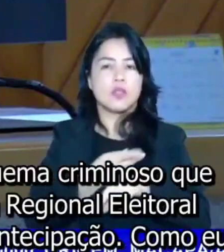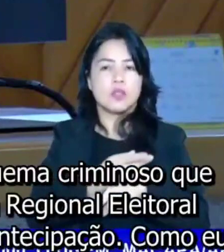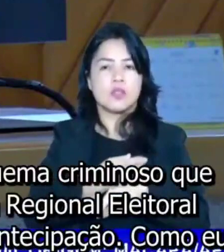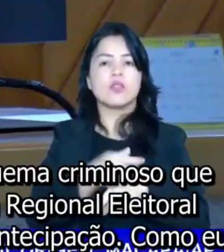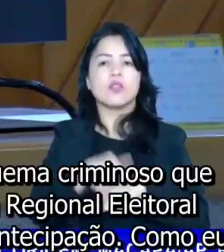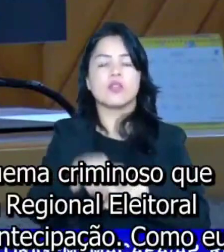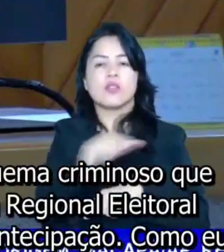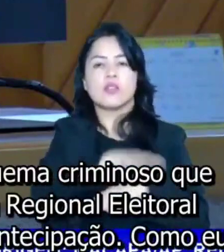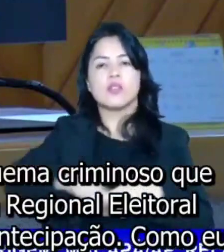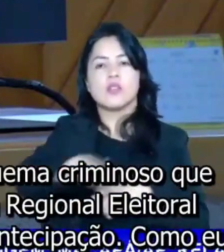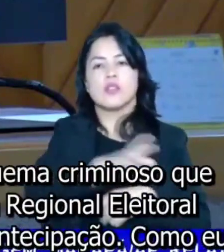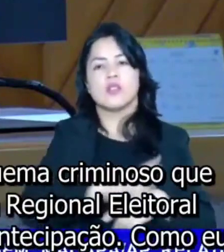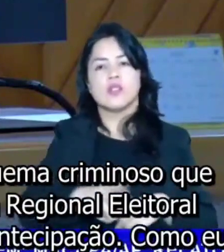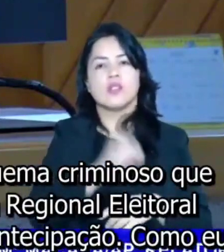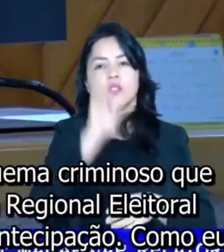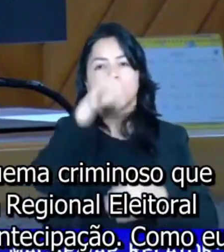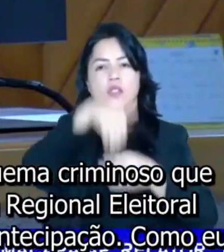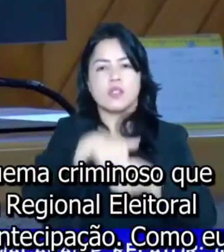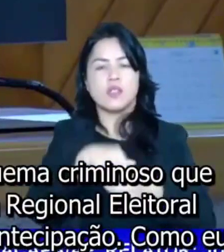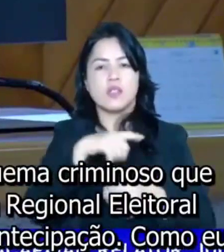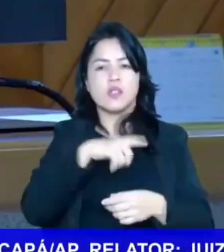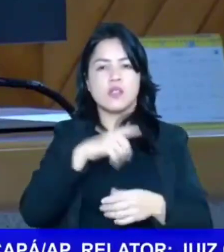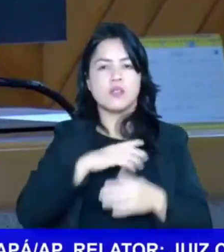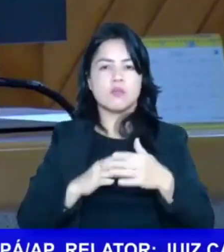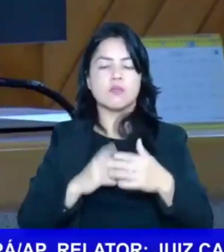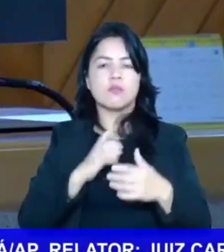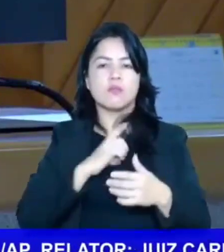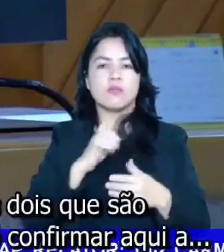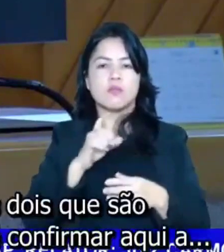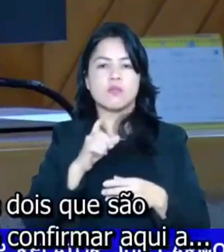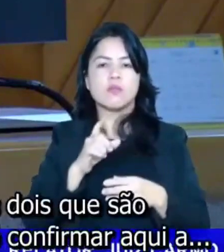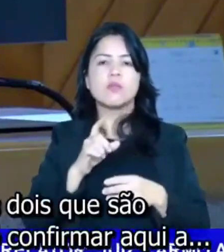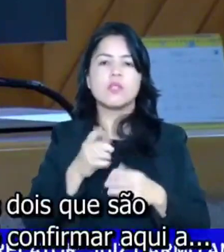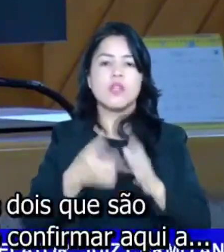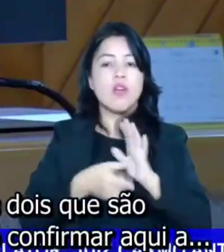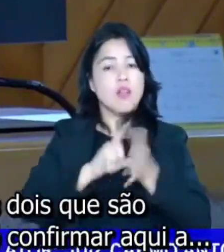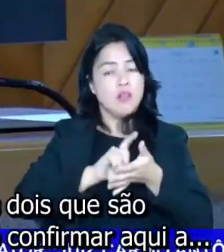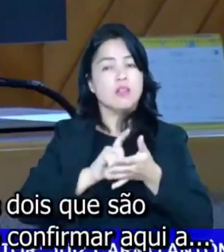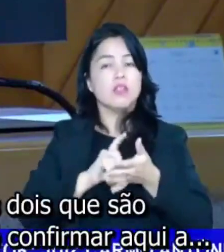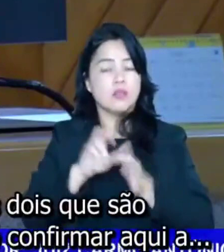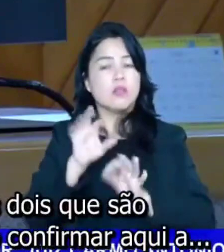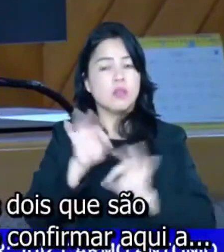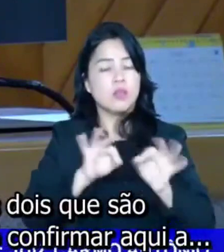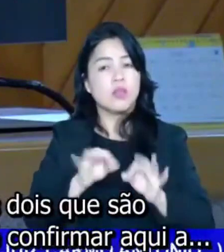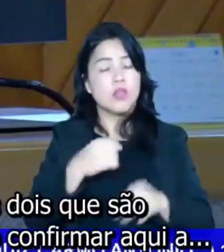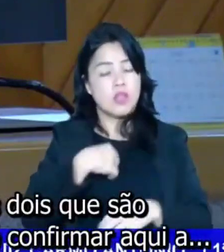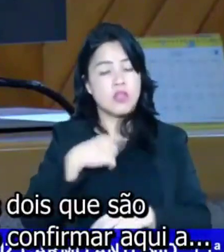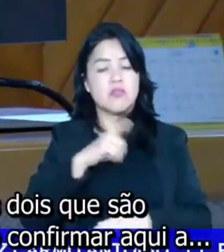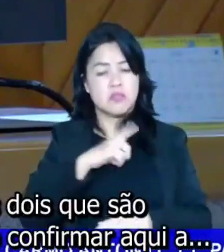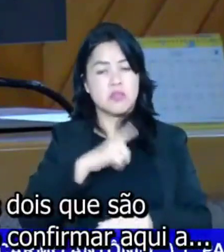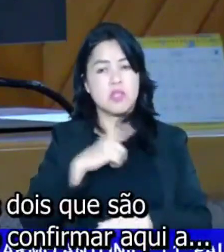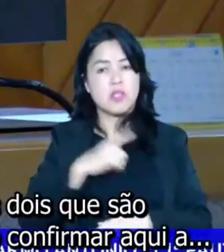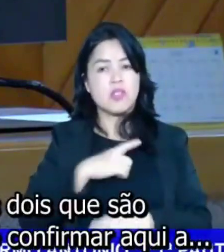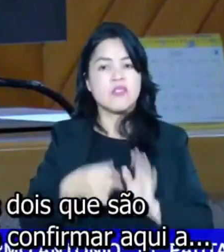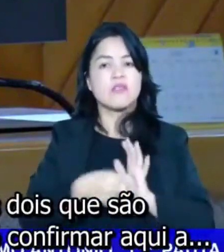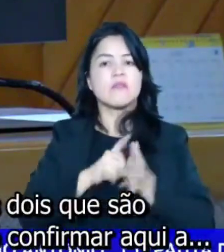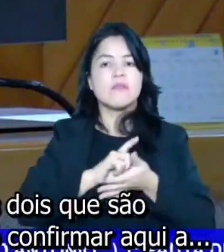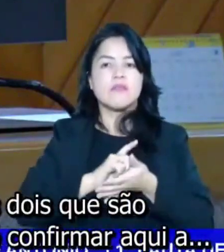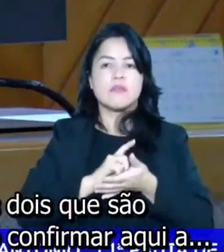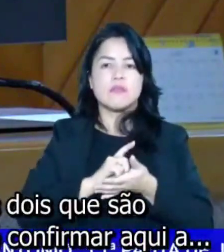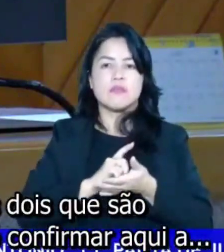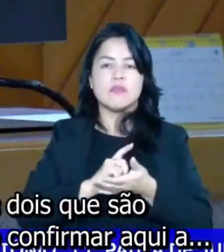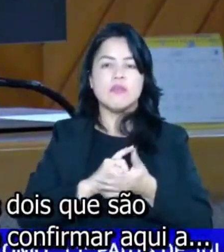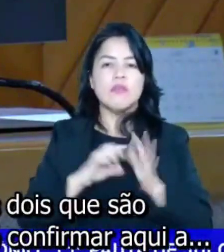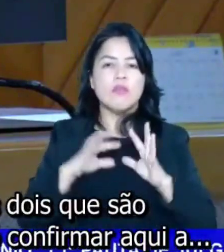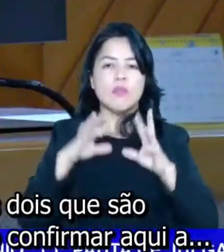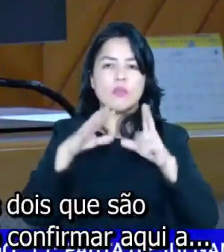pelo provimento do recurso e pelo deferimento da antecipação. Como eu disse, houve antecipação em relação